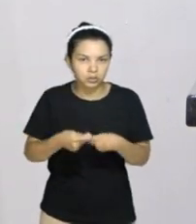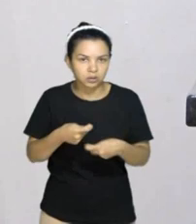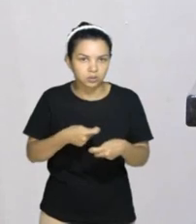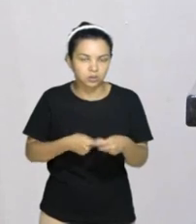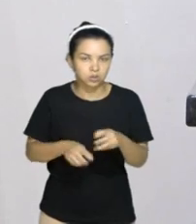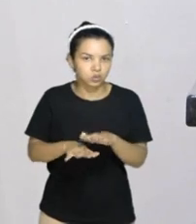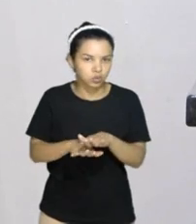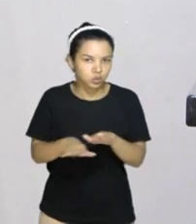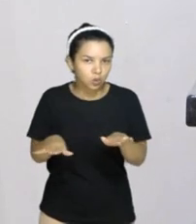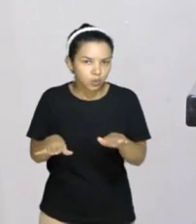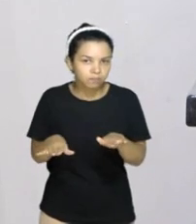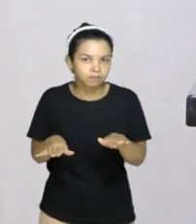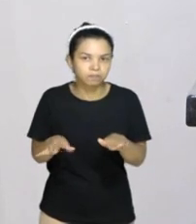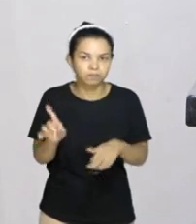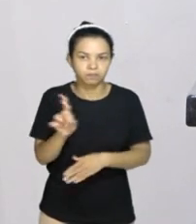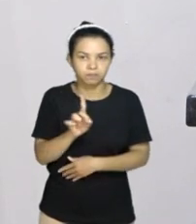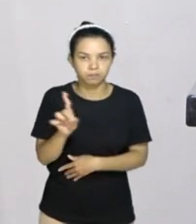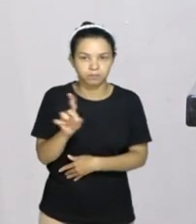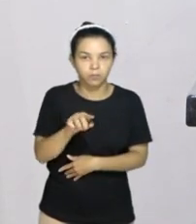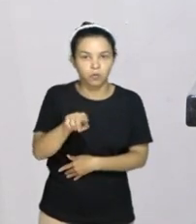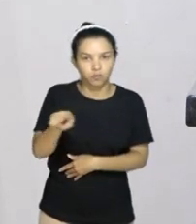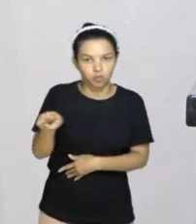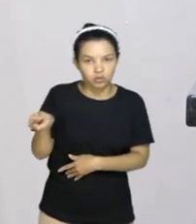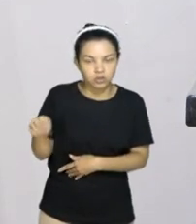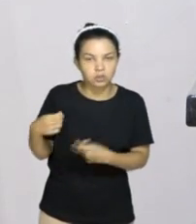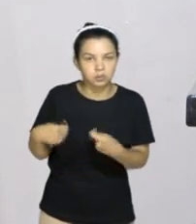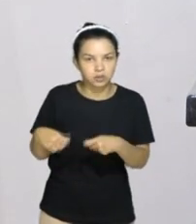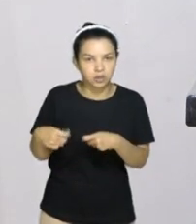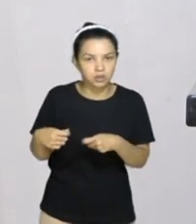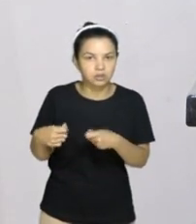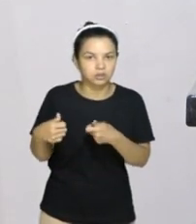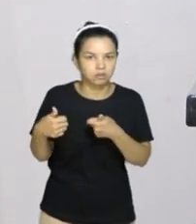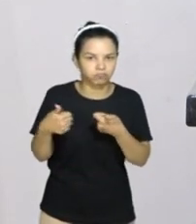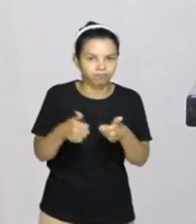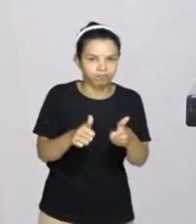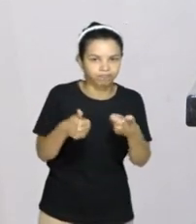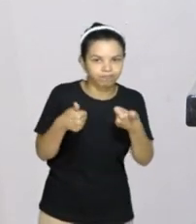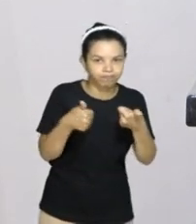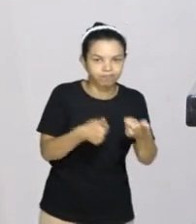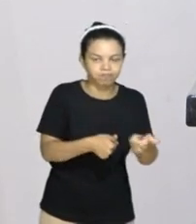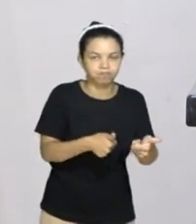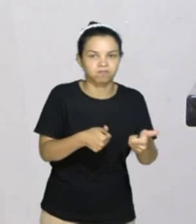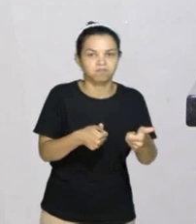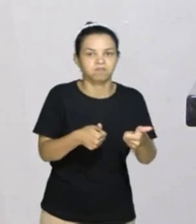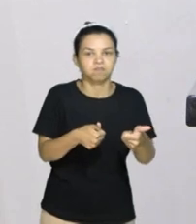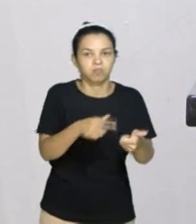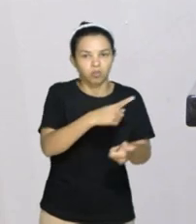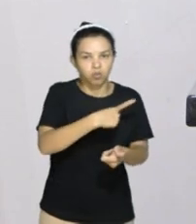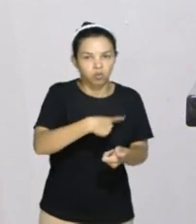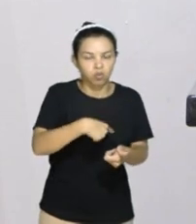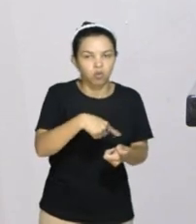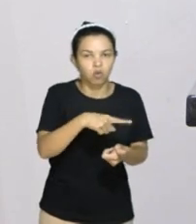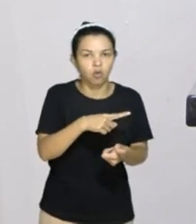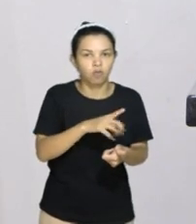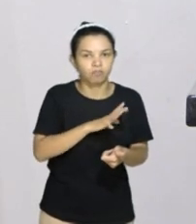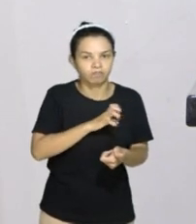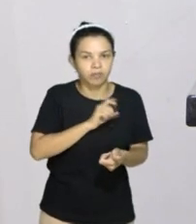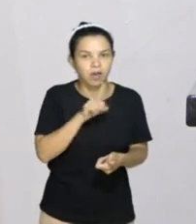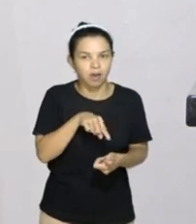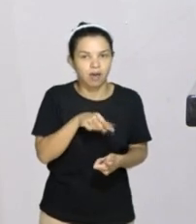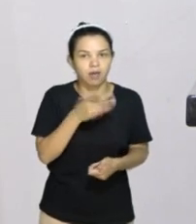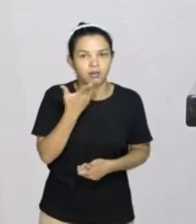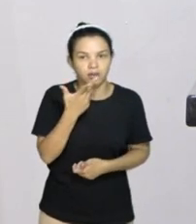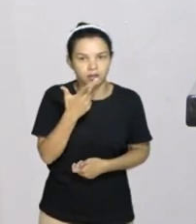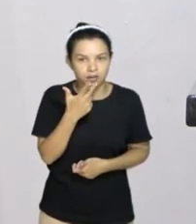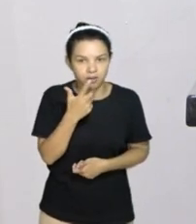basta você tem que atacar naquilo que a gente nos é mais querido que são nossas crianças em buscando